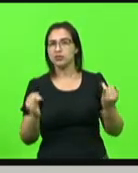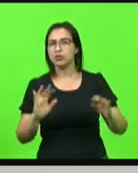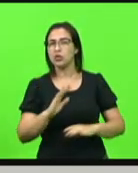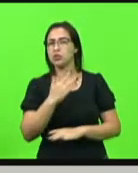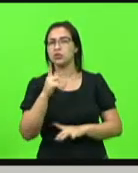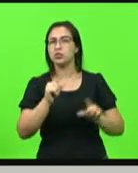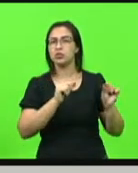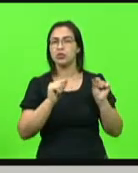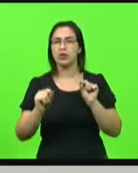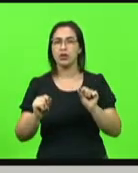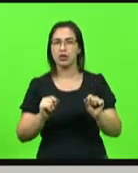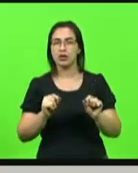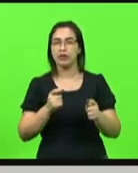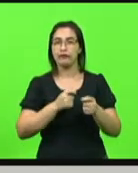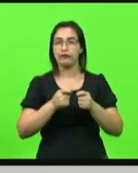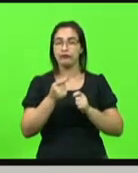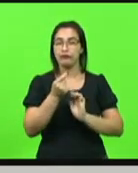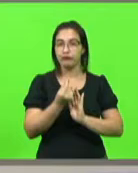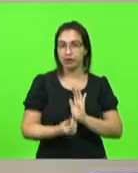PL